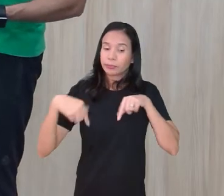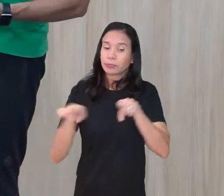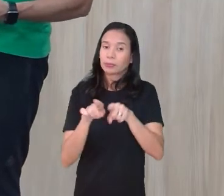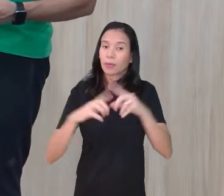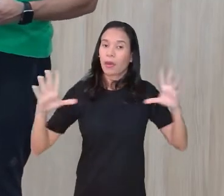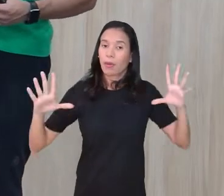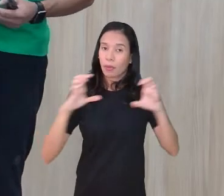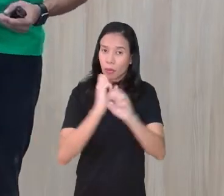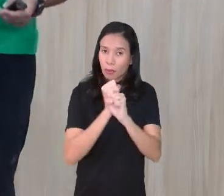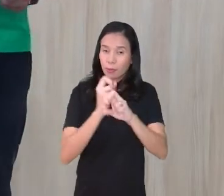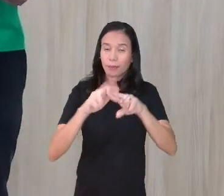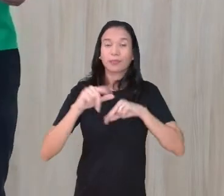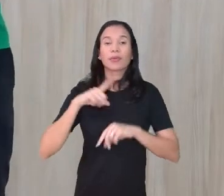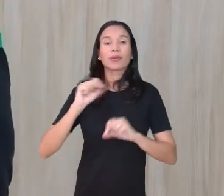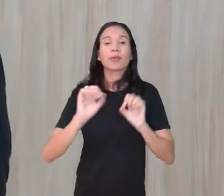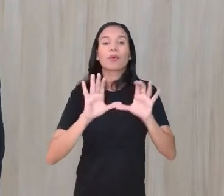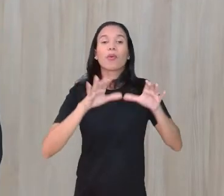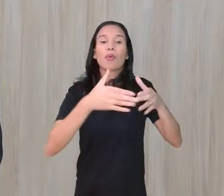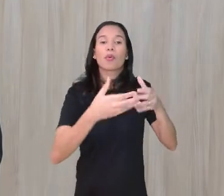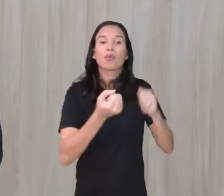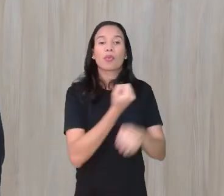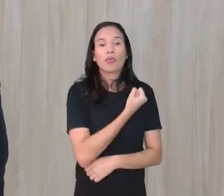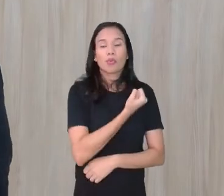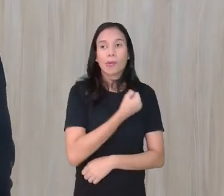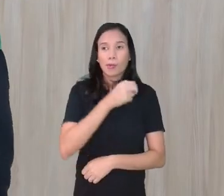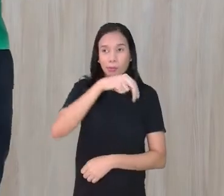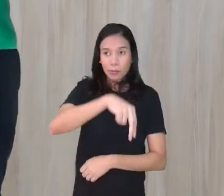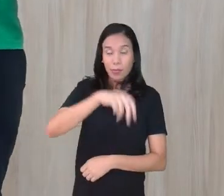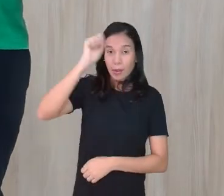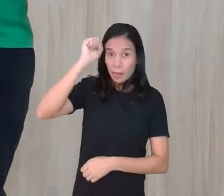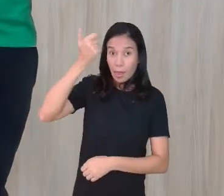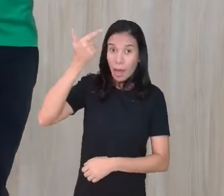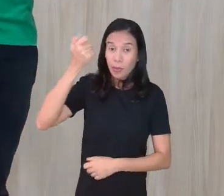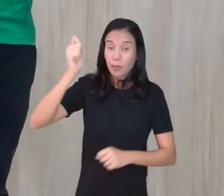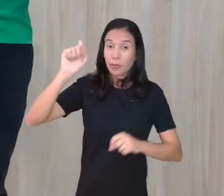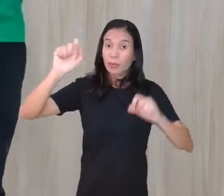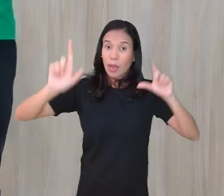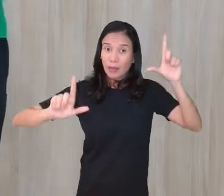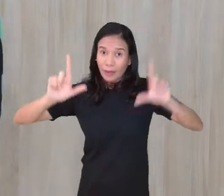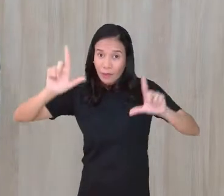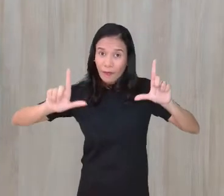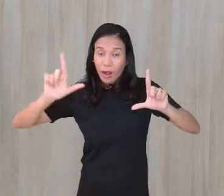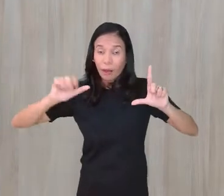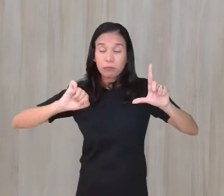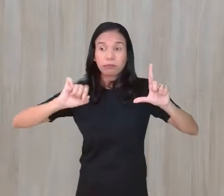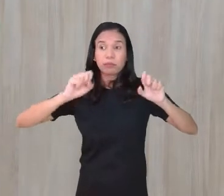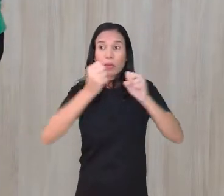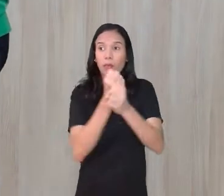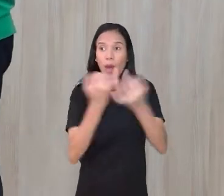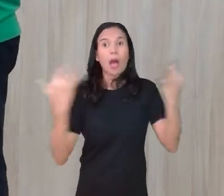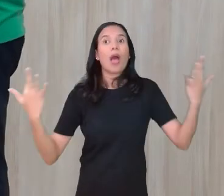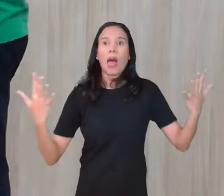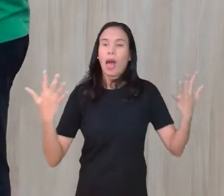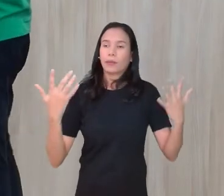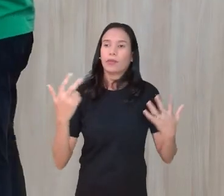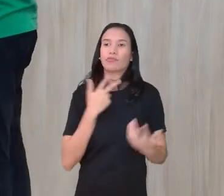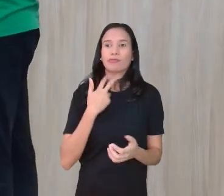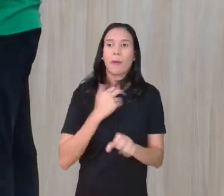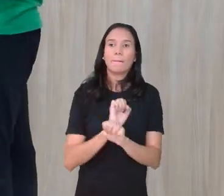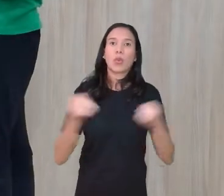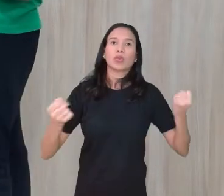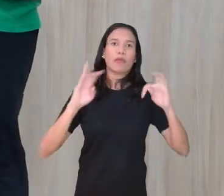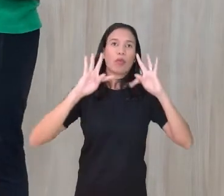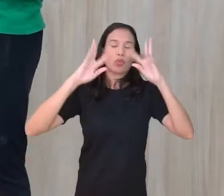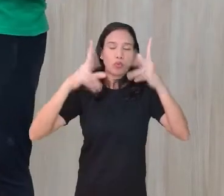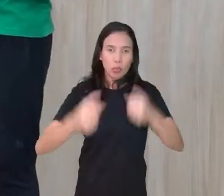números naturais, tá? Claro que a TV aí é uma telazinha finita, né? Ela tem começo e tem fim.